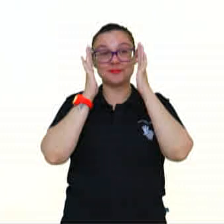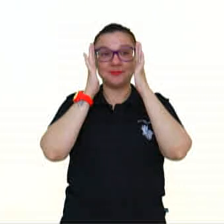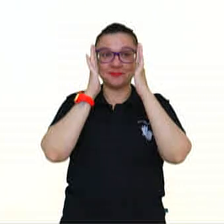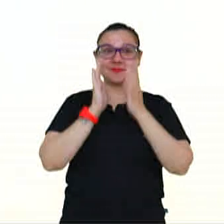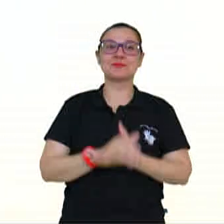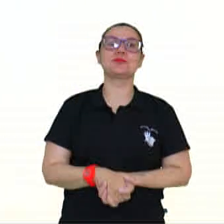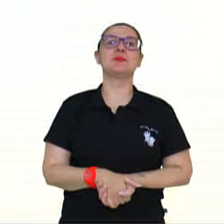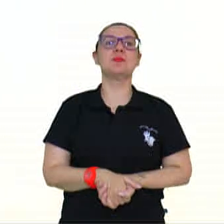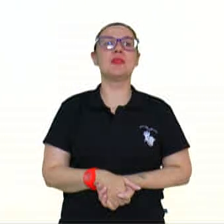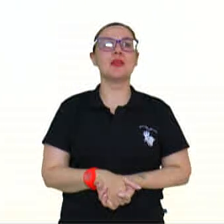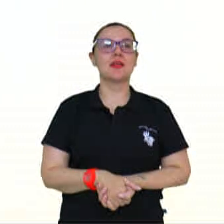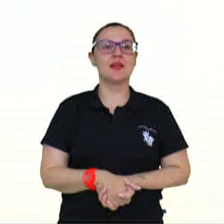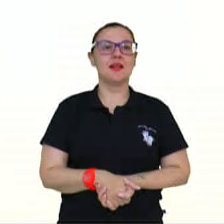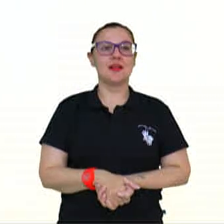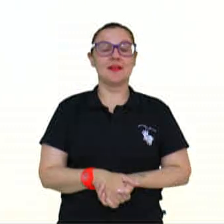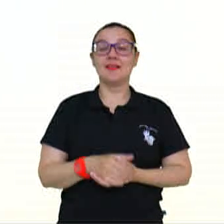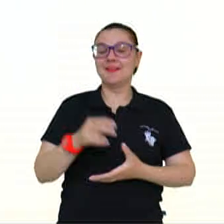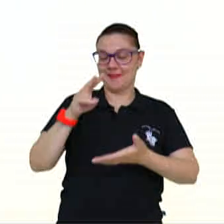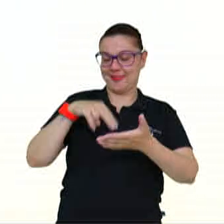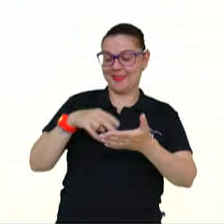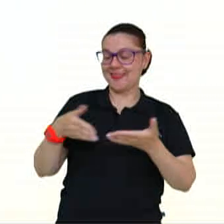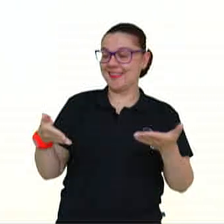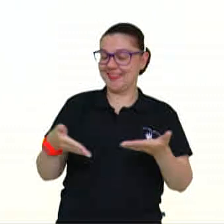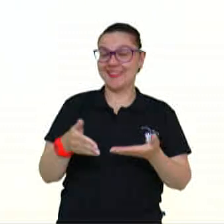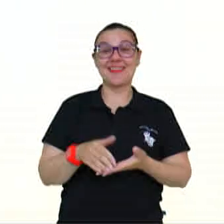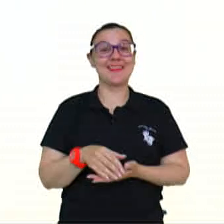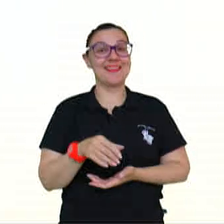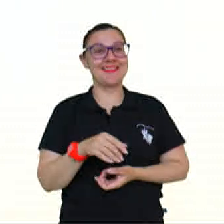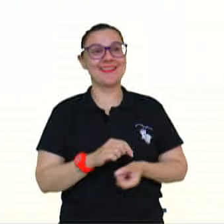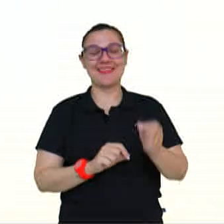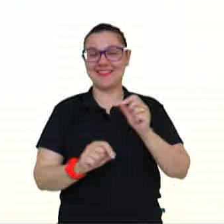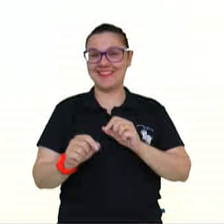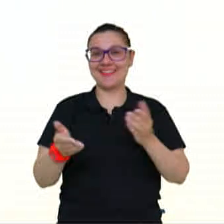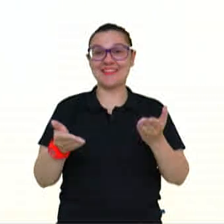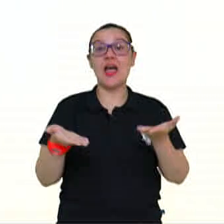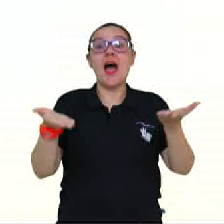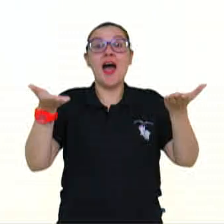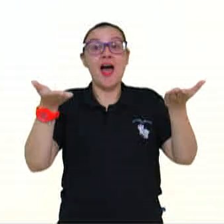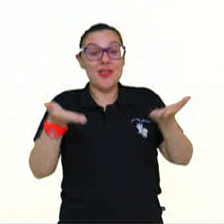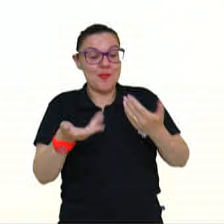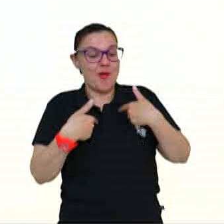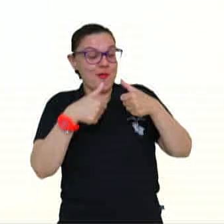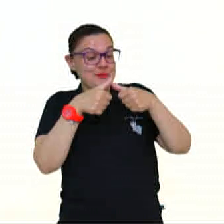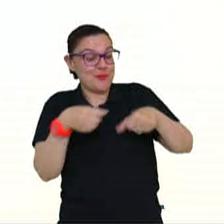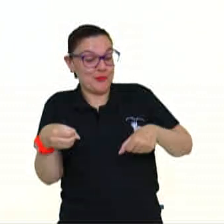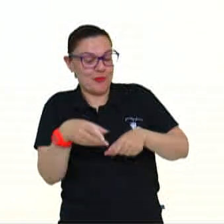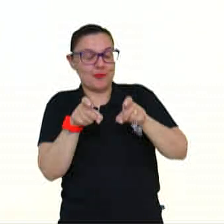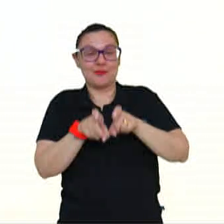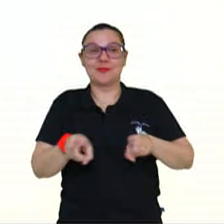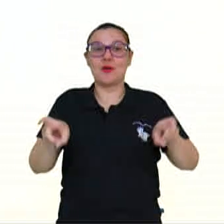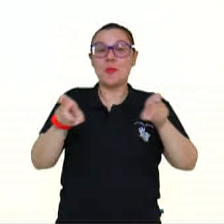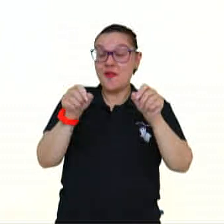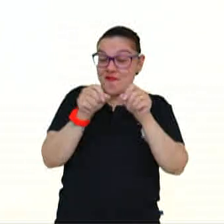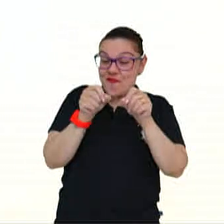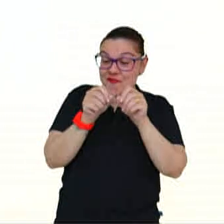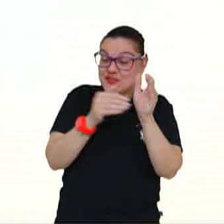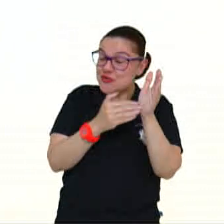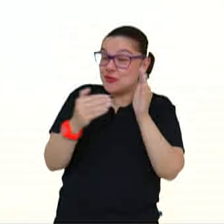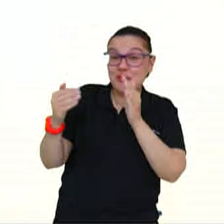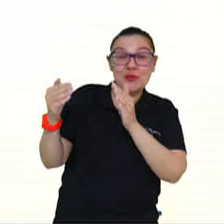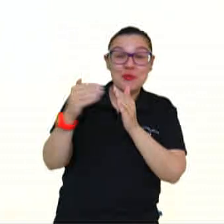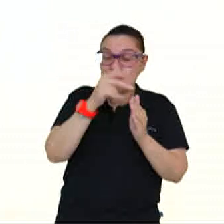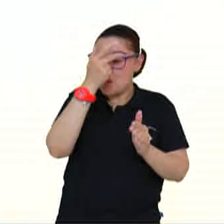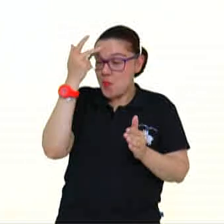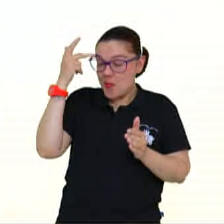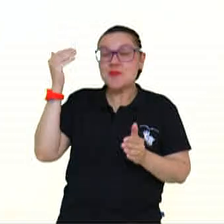ver essa atividade agora. Releia este trecho da crônica. Atualmente, estou de computador novo. Fiz o que toda